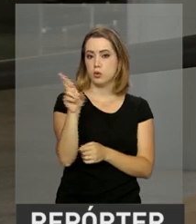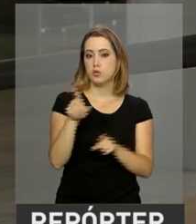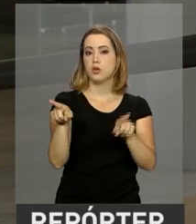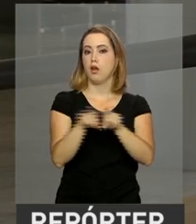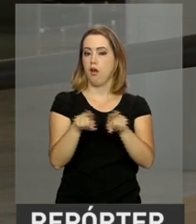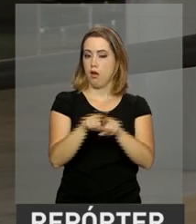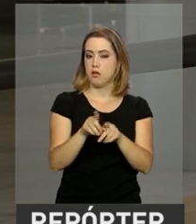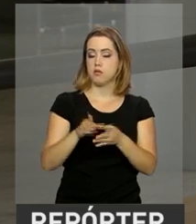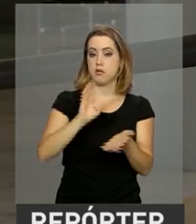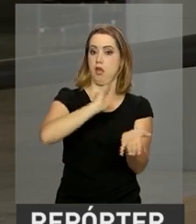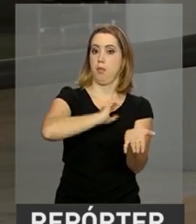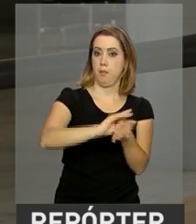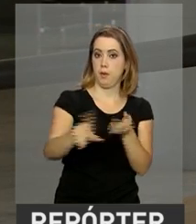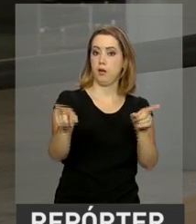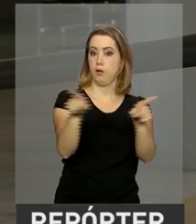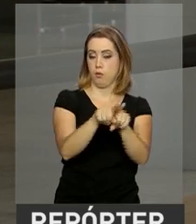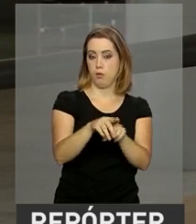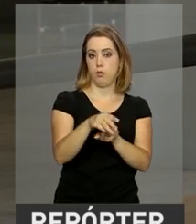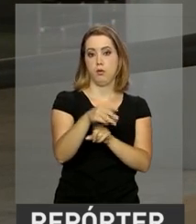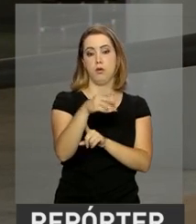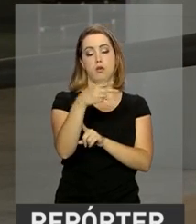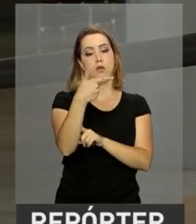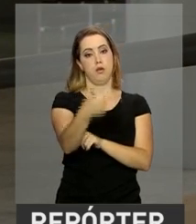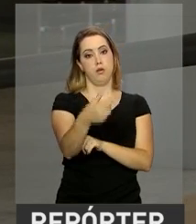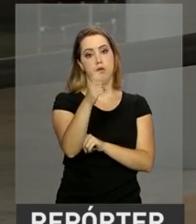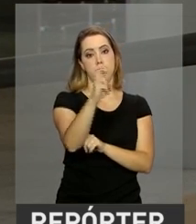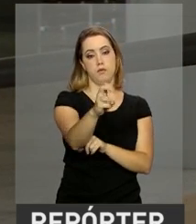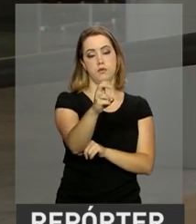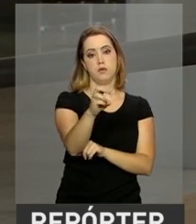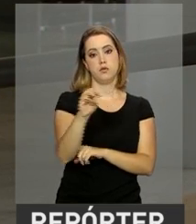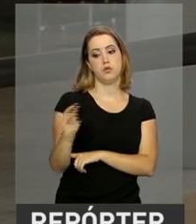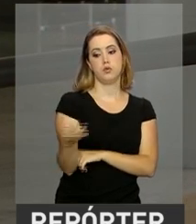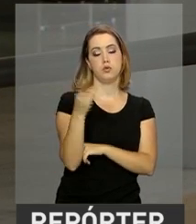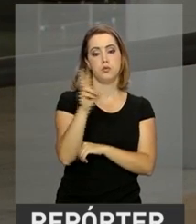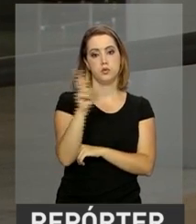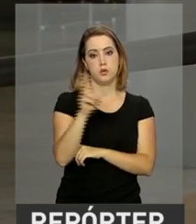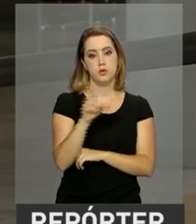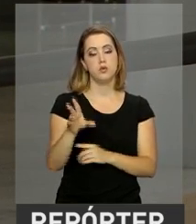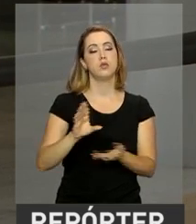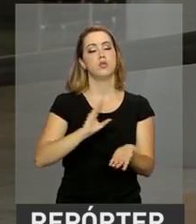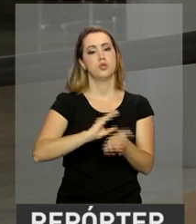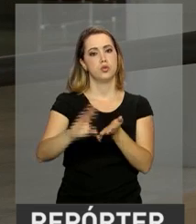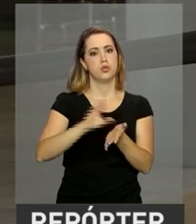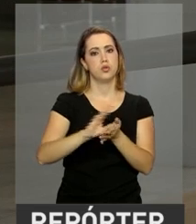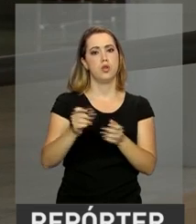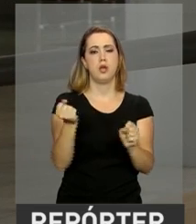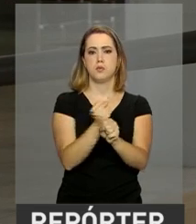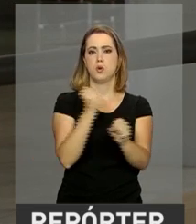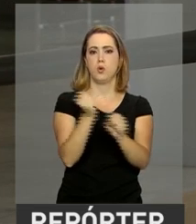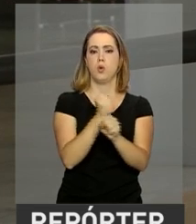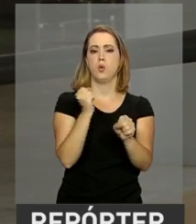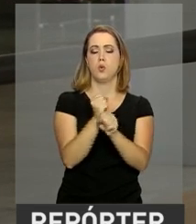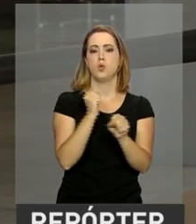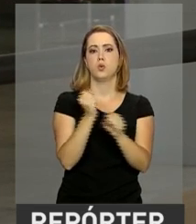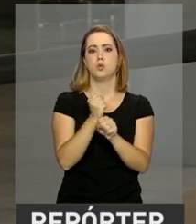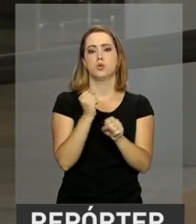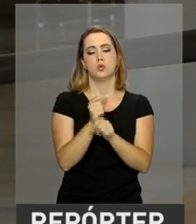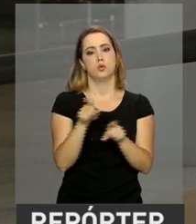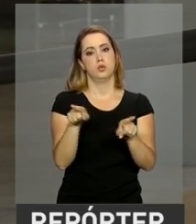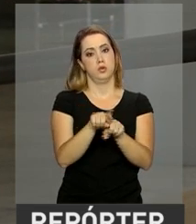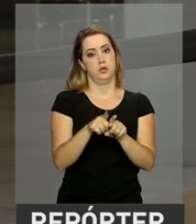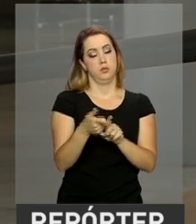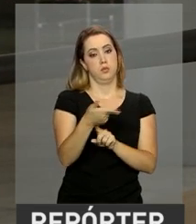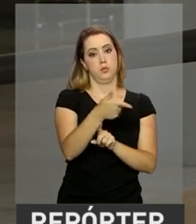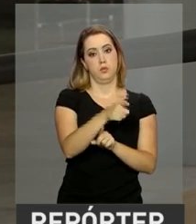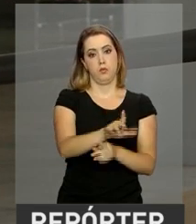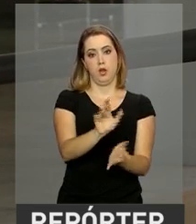liberou R5 milhões de reais para a construção da Adutora do Agreste localizada em Pernambuco a primeira fase da obra